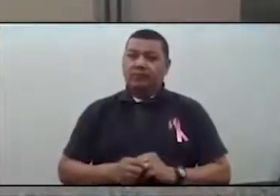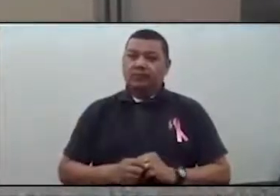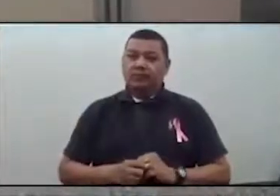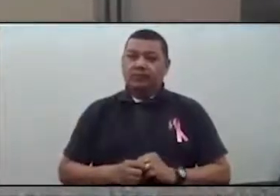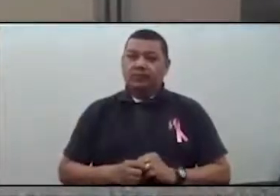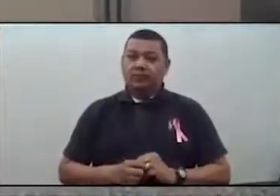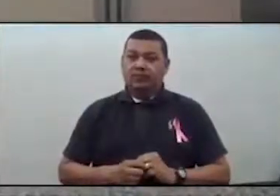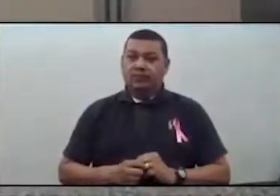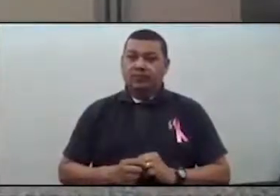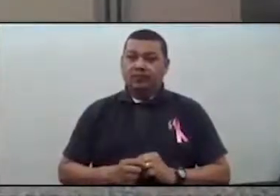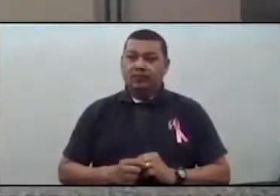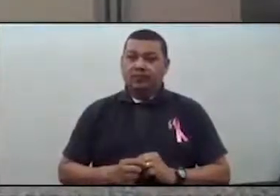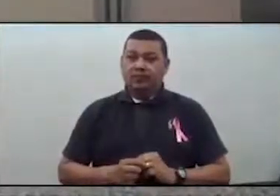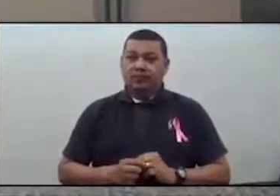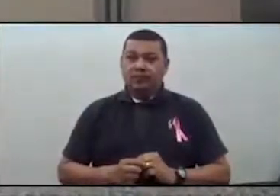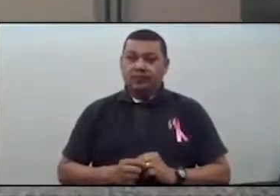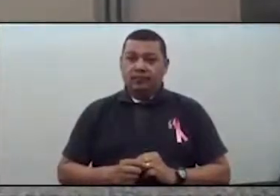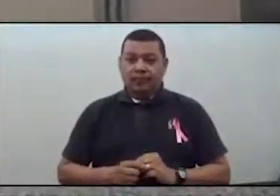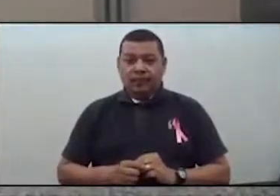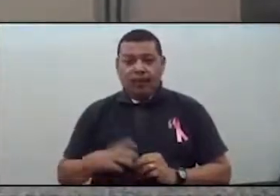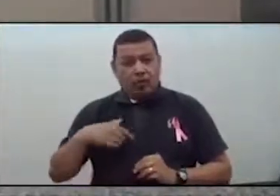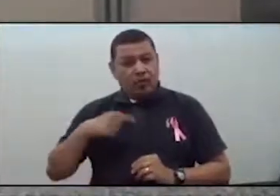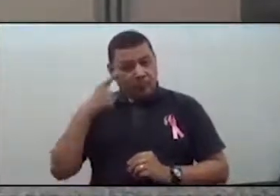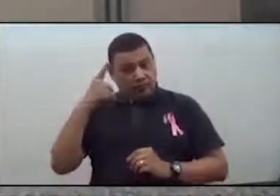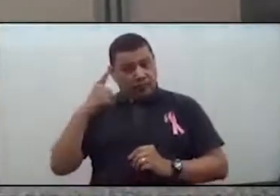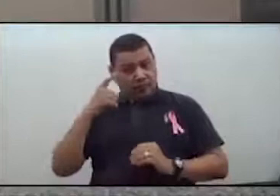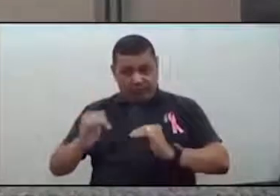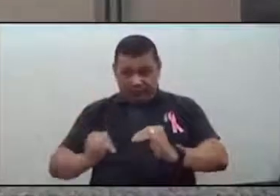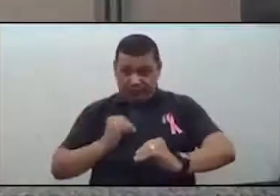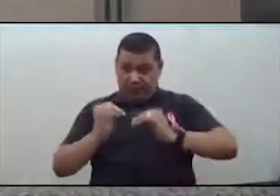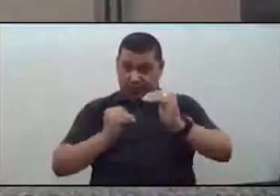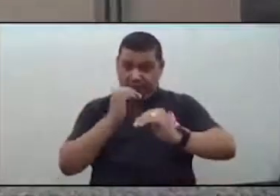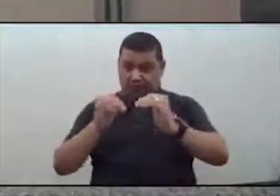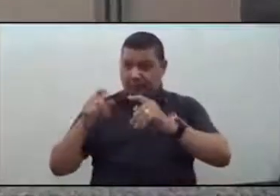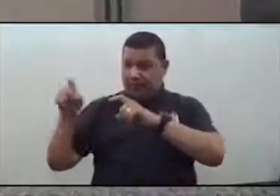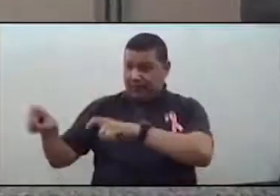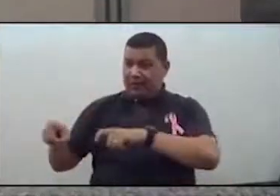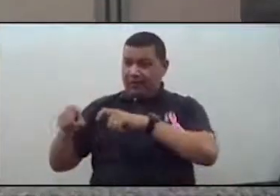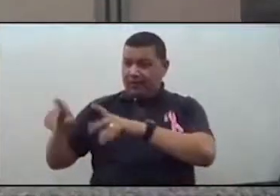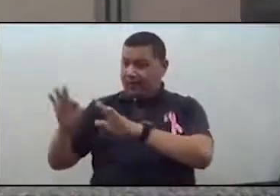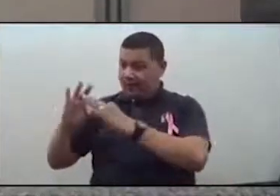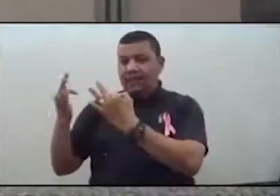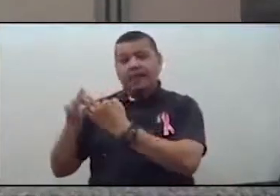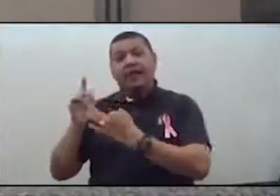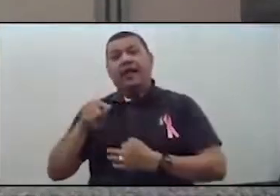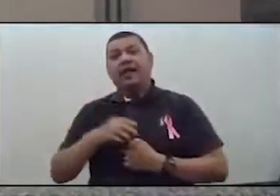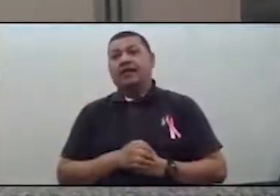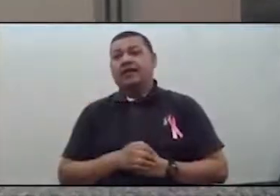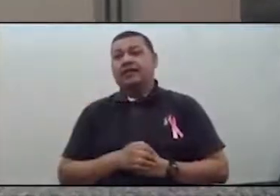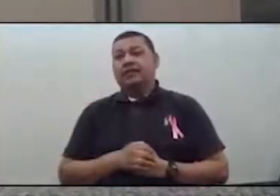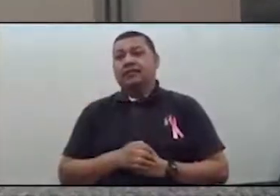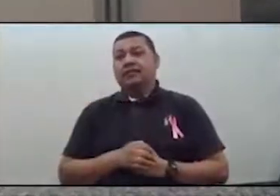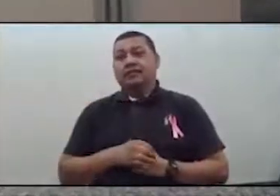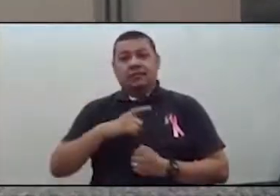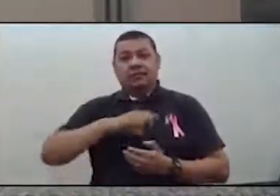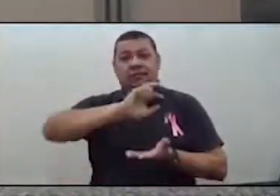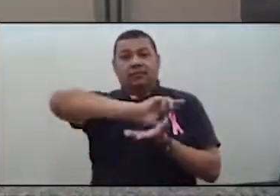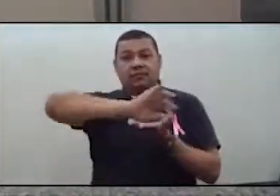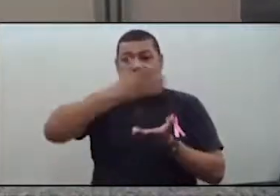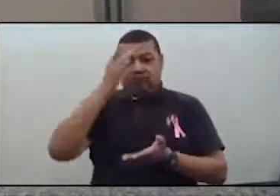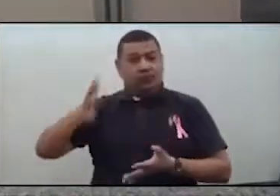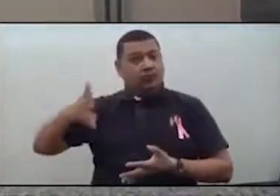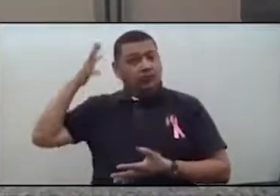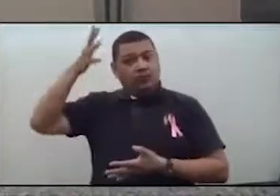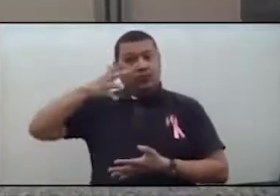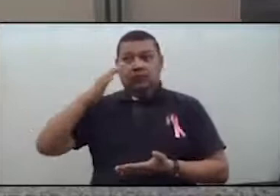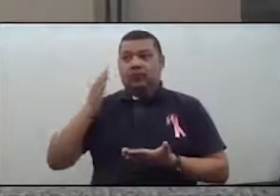eu trouxe para mim, para a gente avançar mais dentro da agricultura, principalmente familiar, é que ali a gente teve vários palestrantes, e